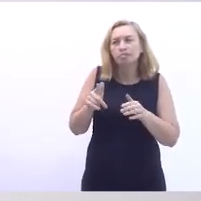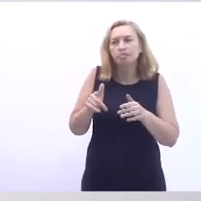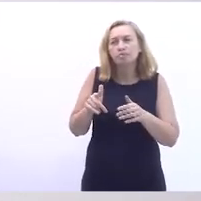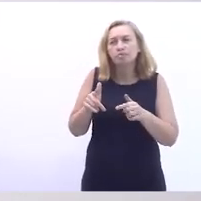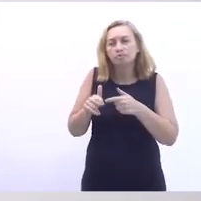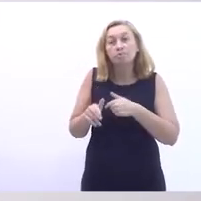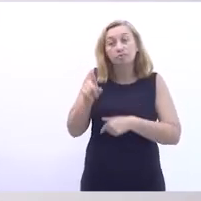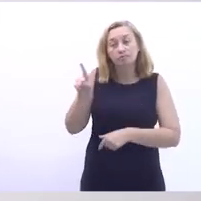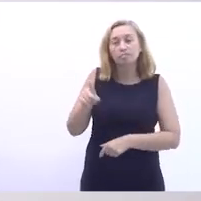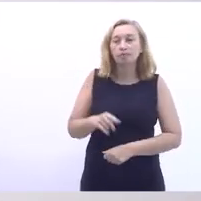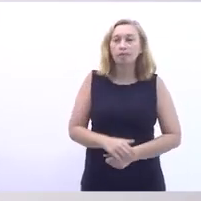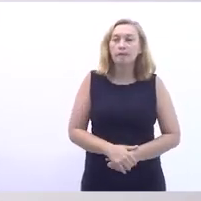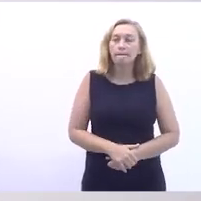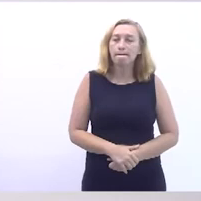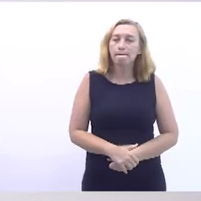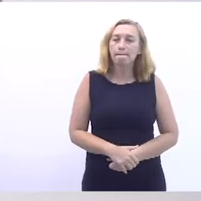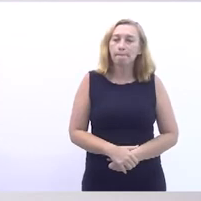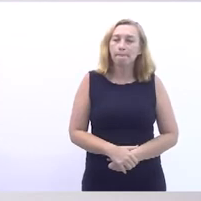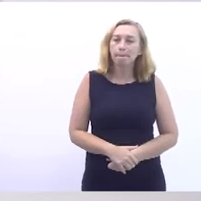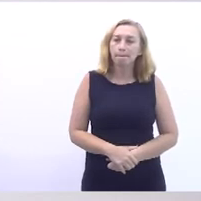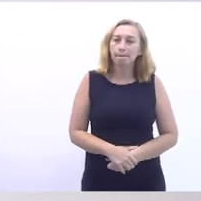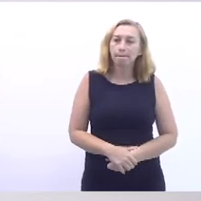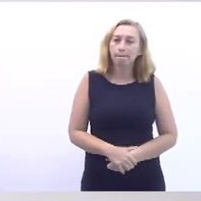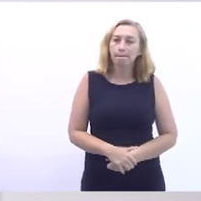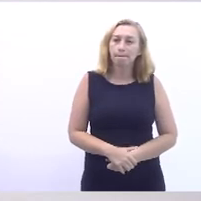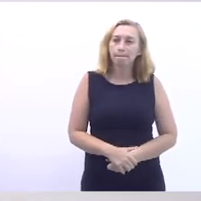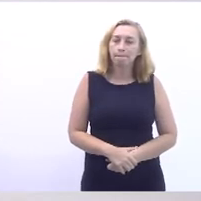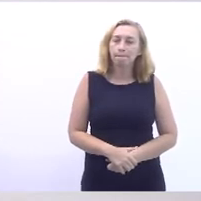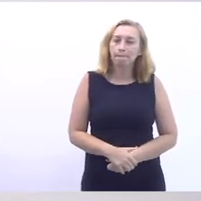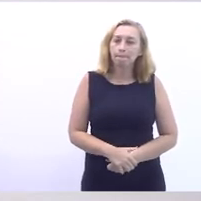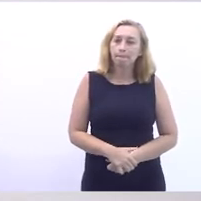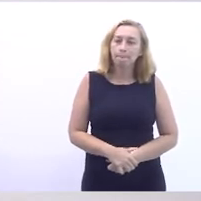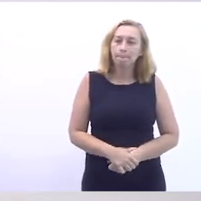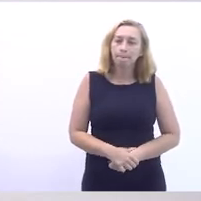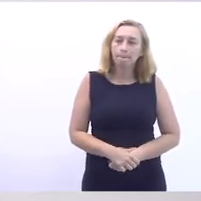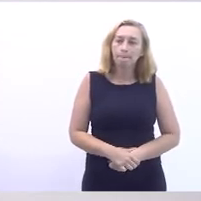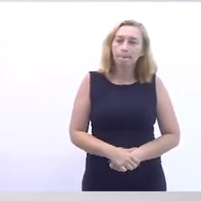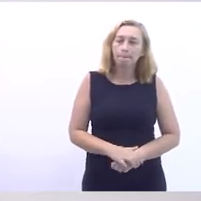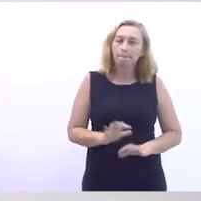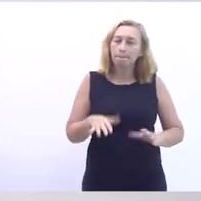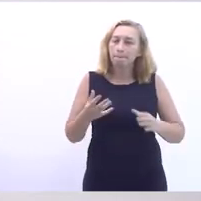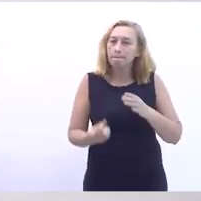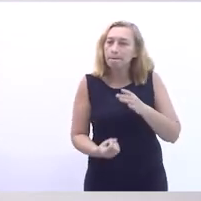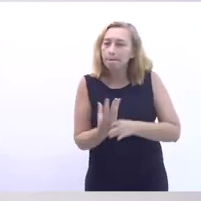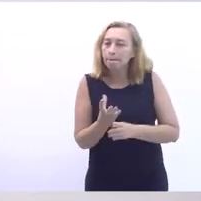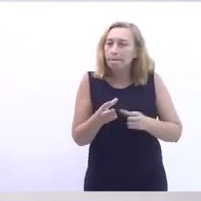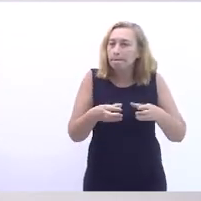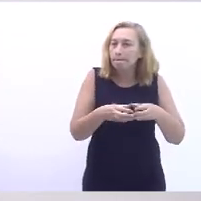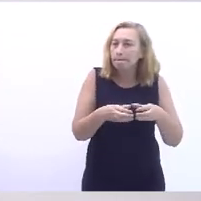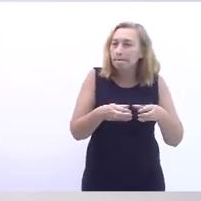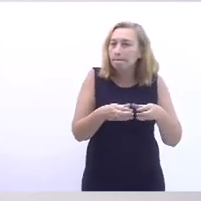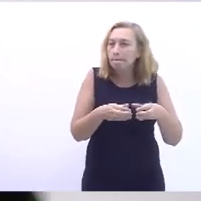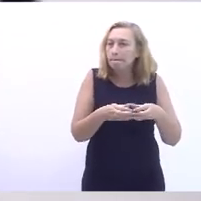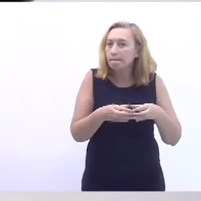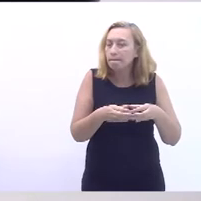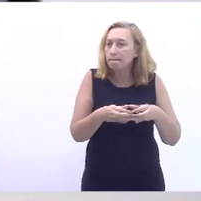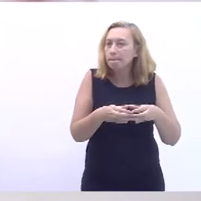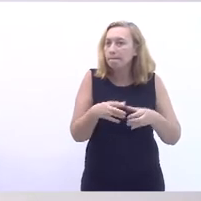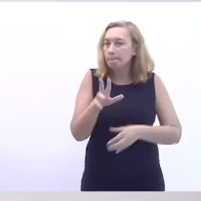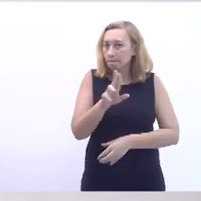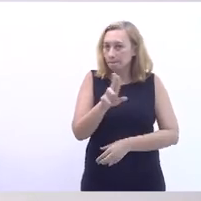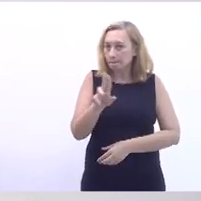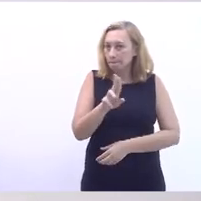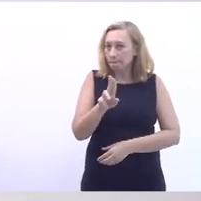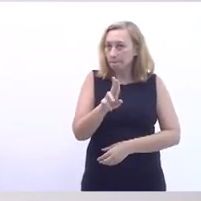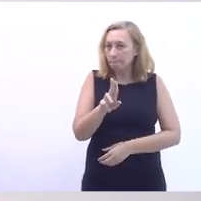lá e quando eu criei a comissão é o nome